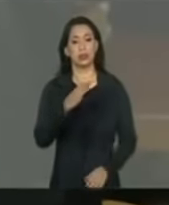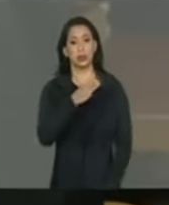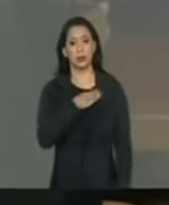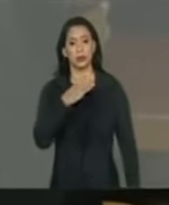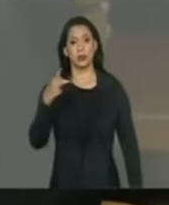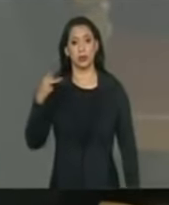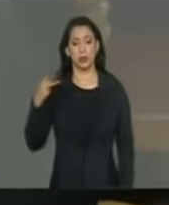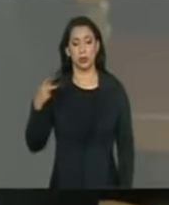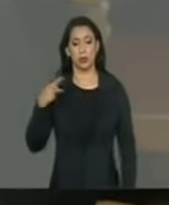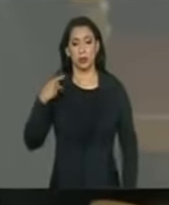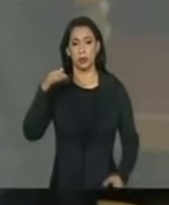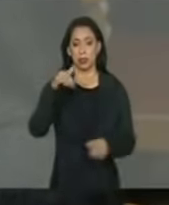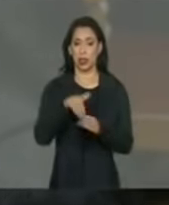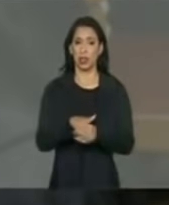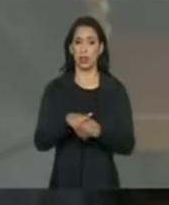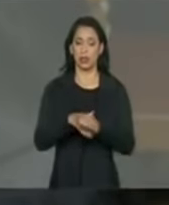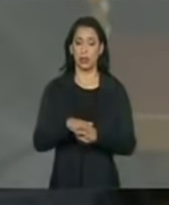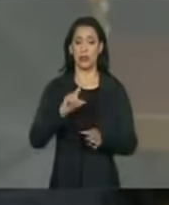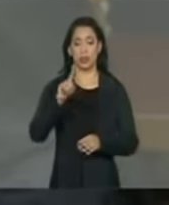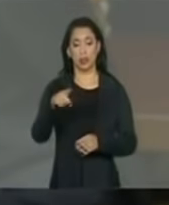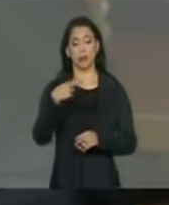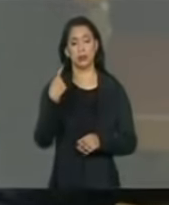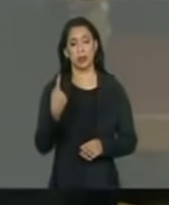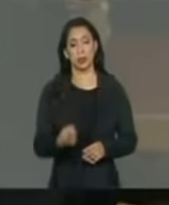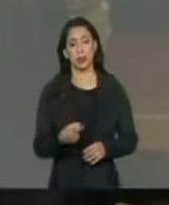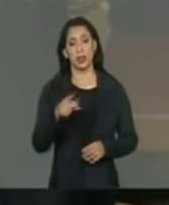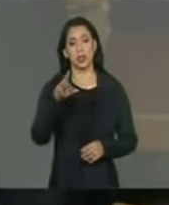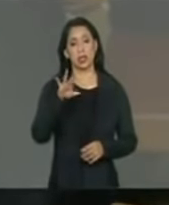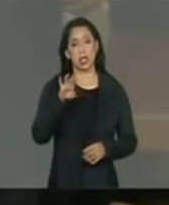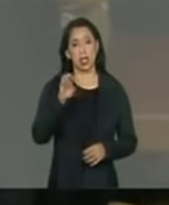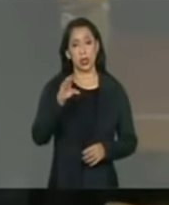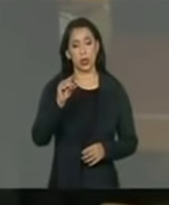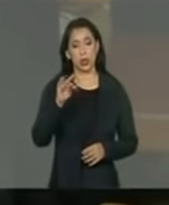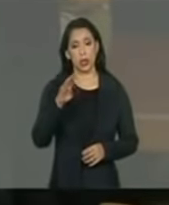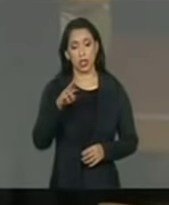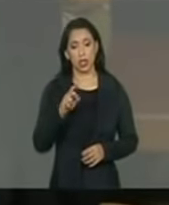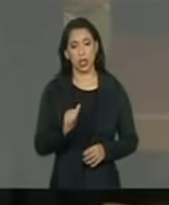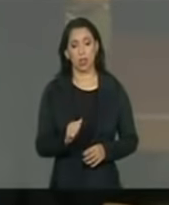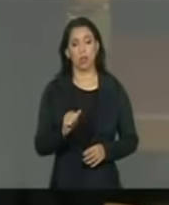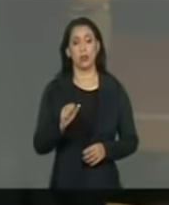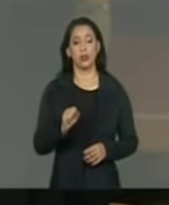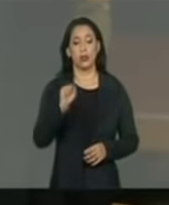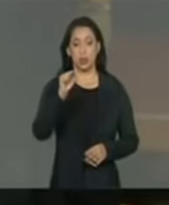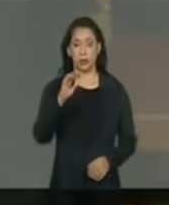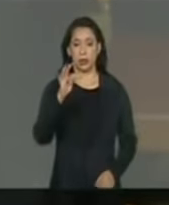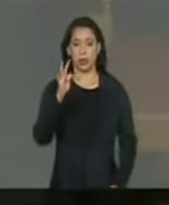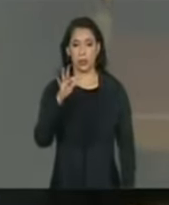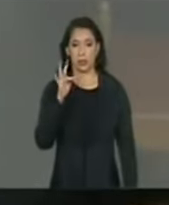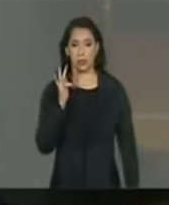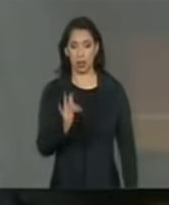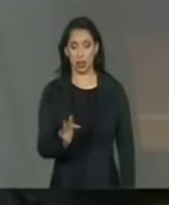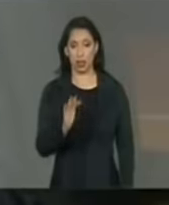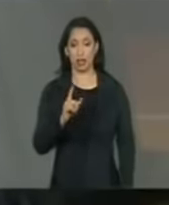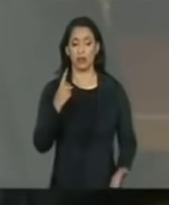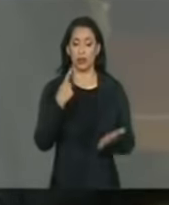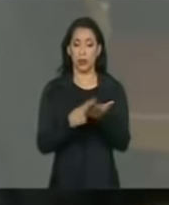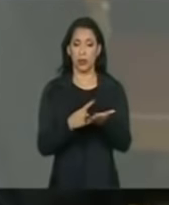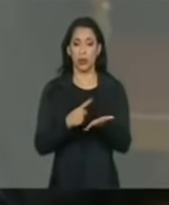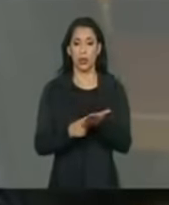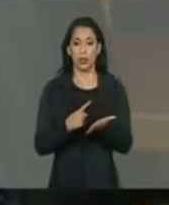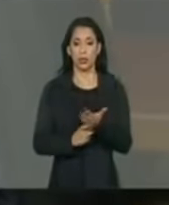recorreu extraordinariamente para o supremo tribunal federal e aqui esse acordo